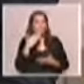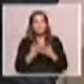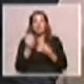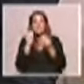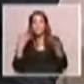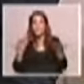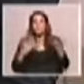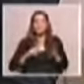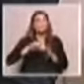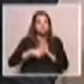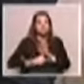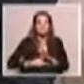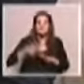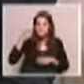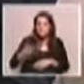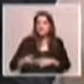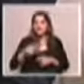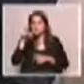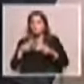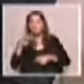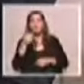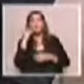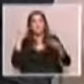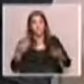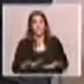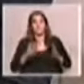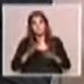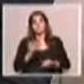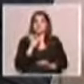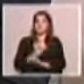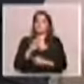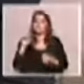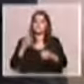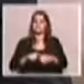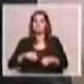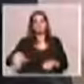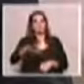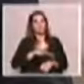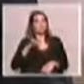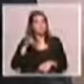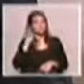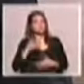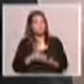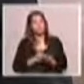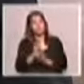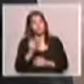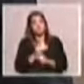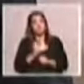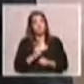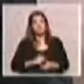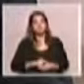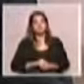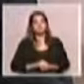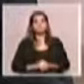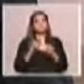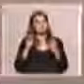os projetos e as pessoas a esse território. Uhum. É preciso prendê-las e fidelizá-las a esse território. Isso é muito importante. Continuamos a fazer esse trabalho. Muito bem.